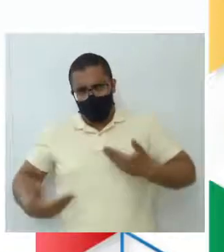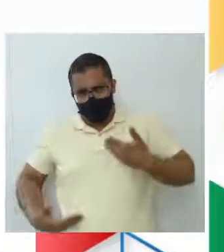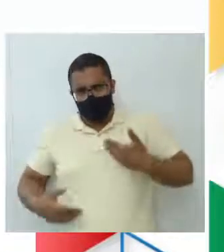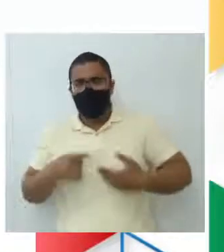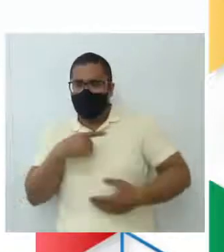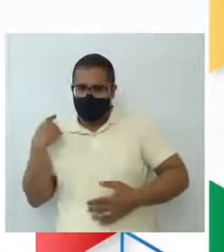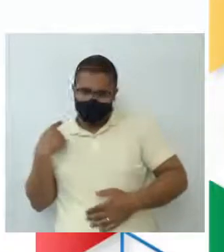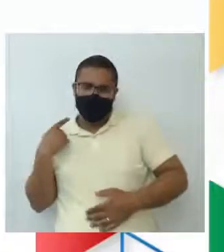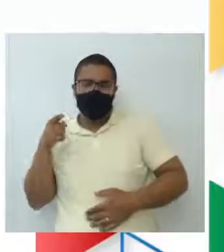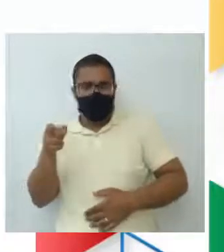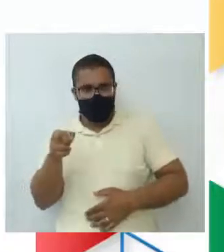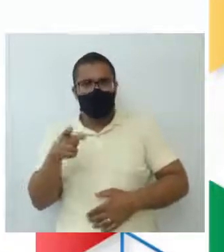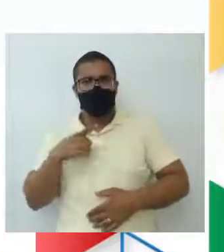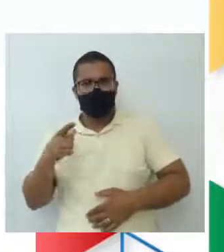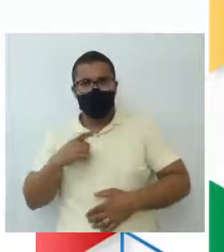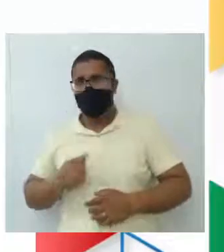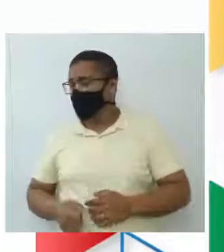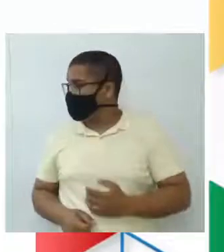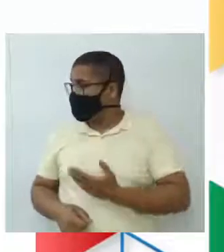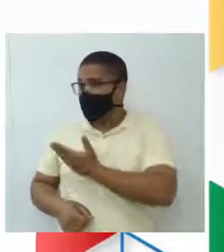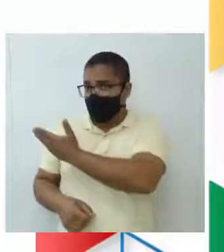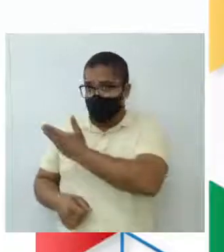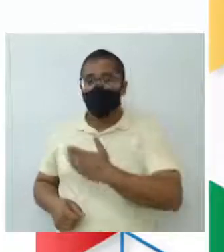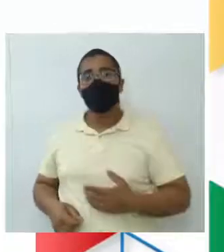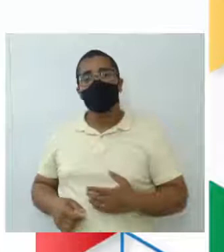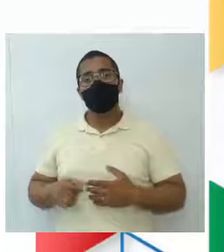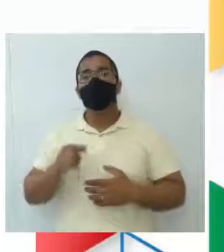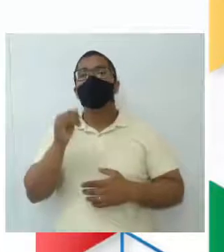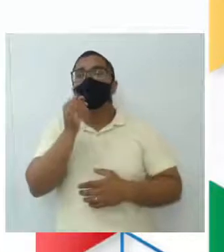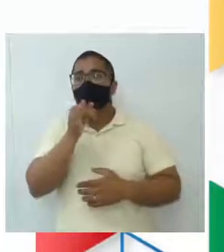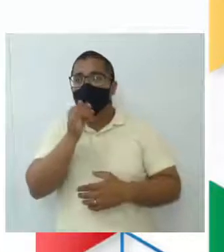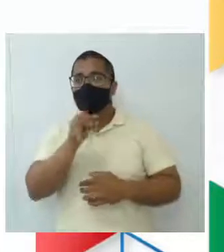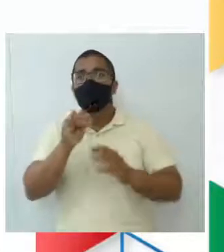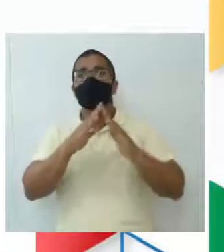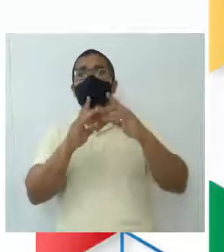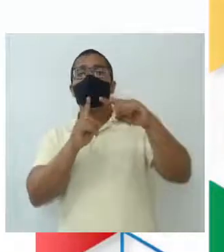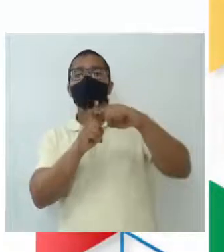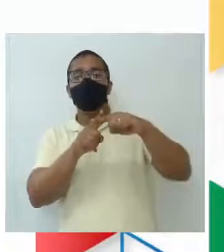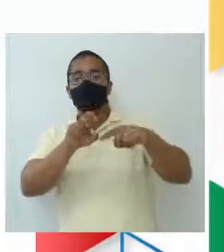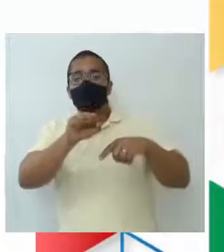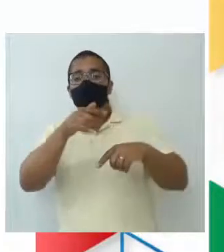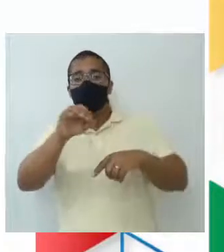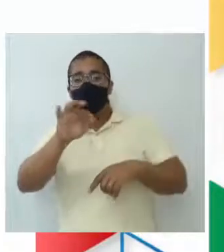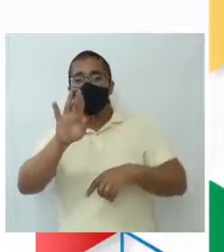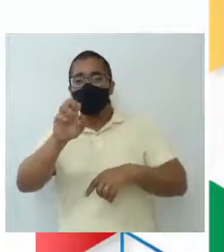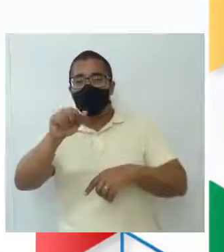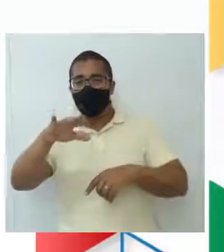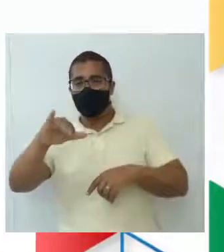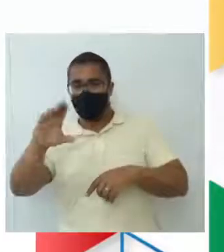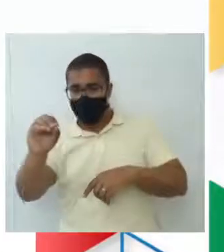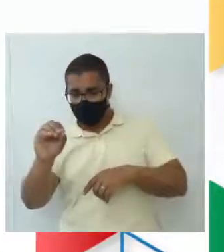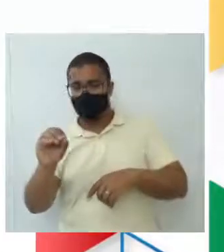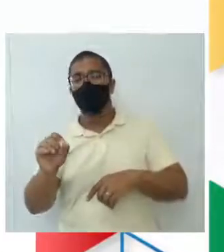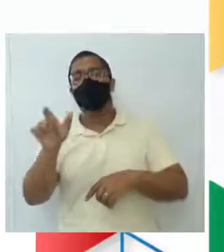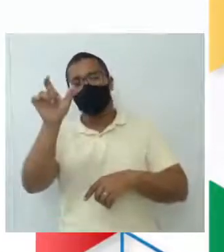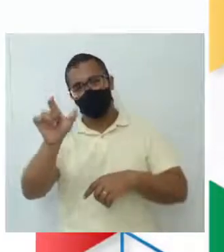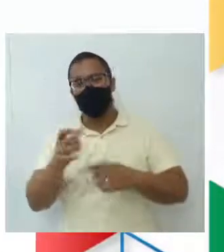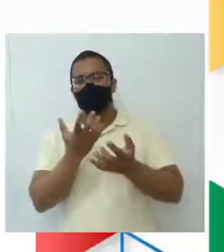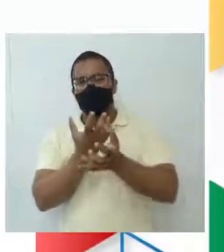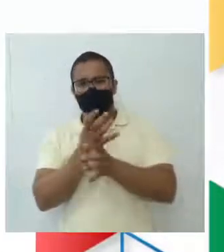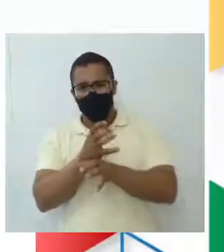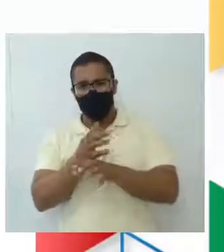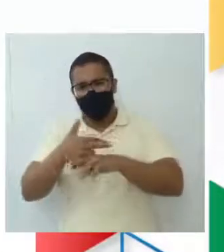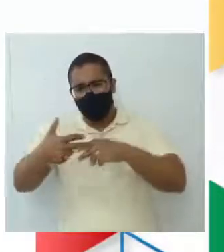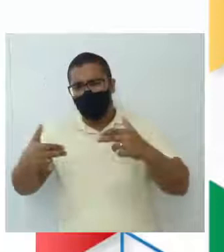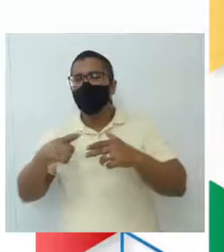na Itália, a igreja denominada Igreja de São Francisco de Assis, estão os restos mortais dessa grande